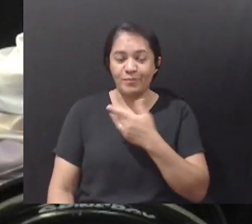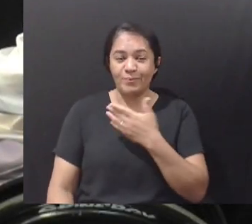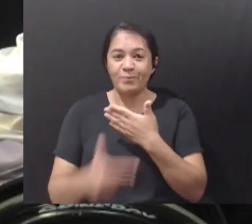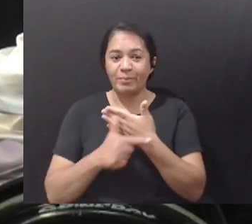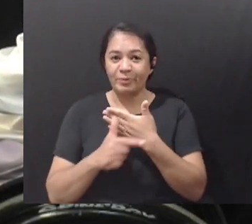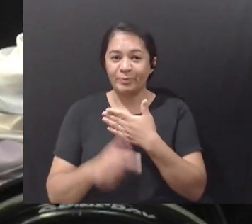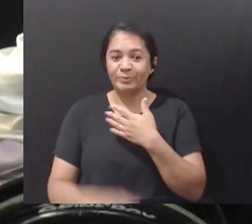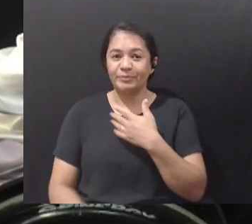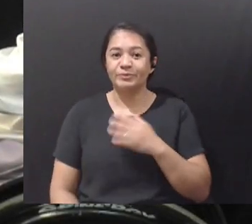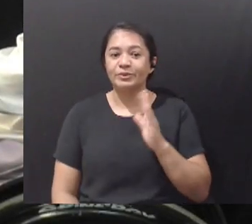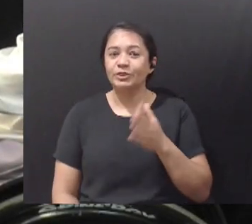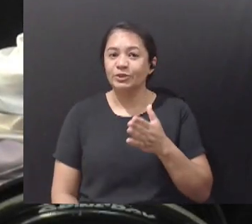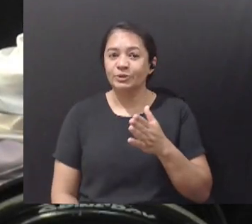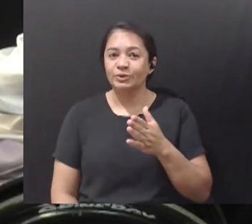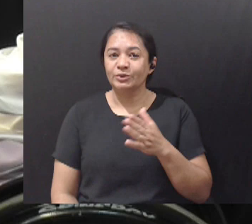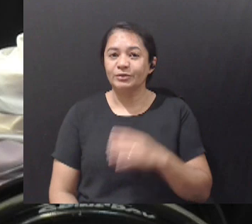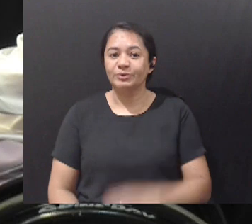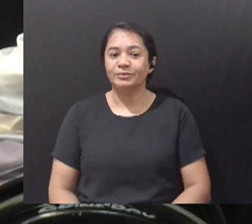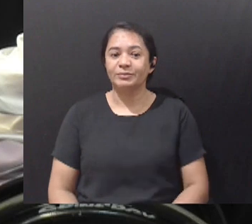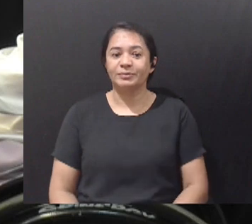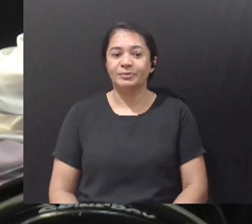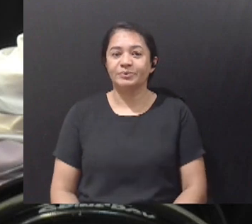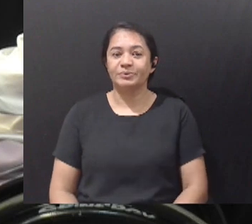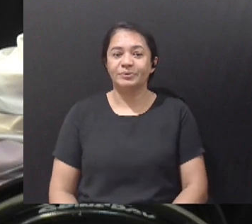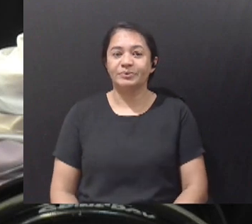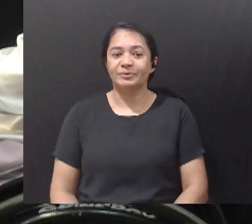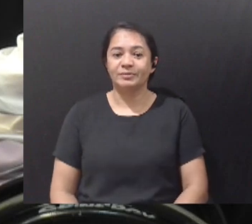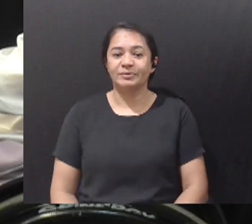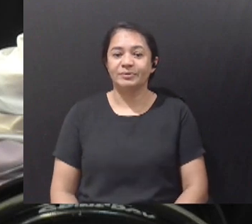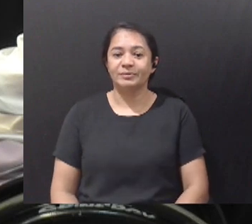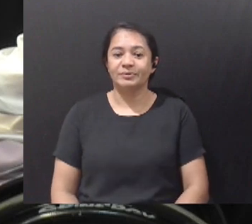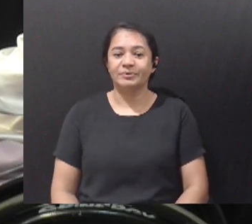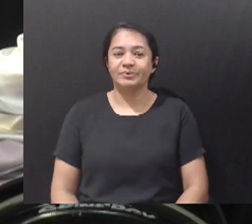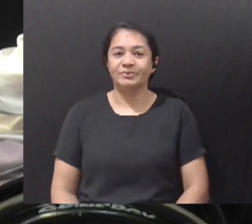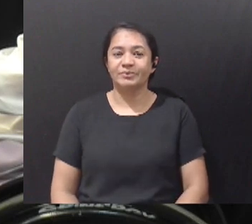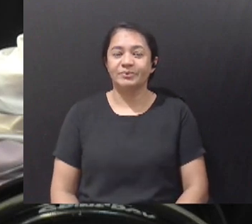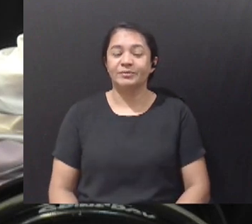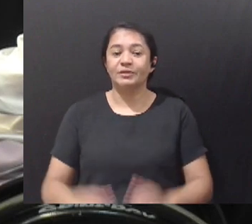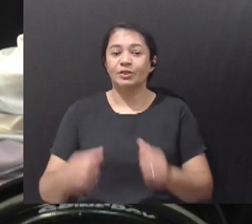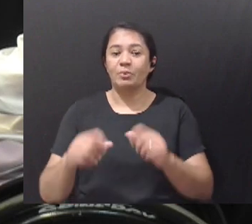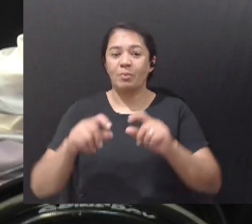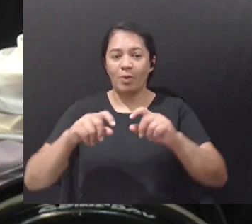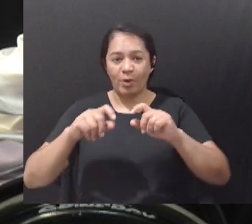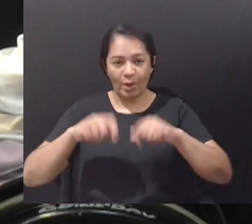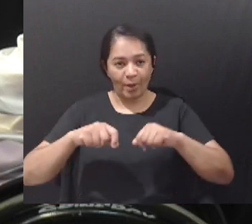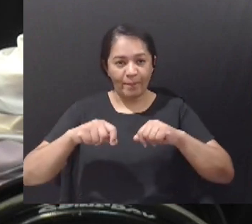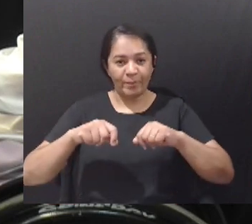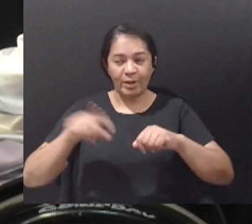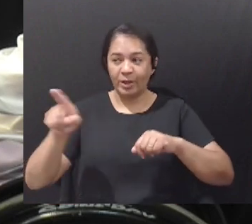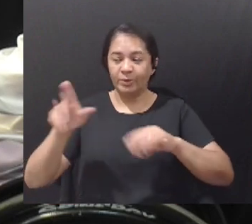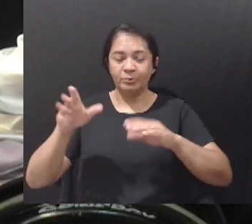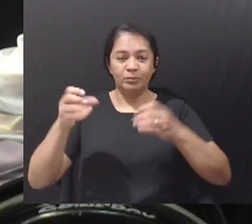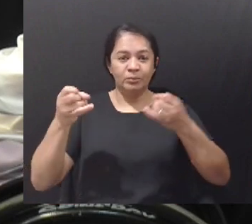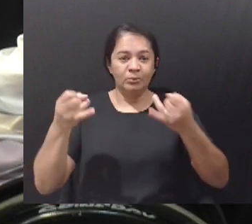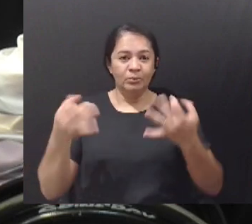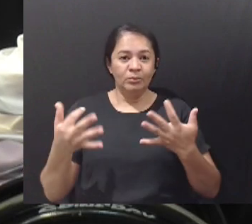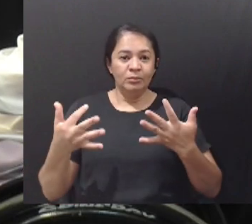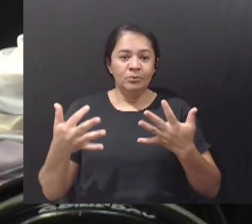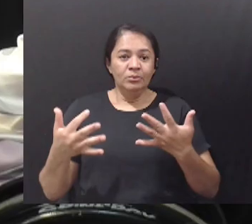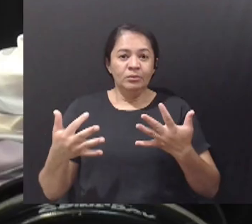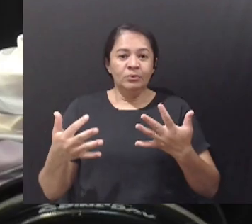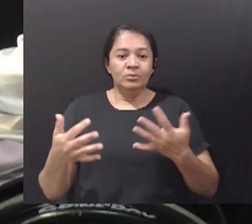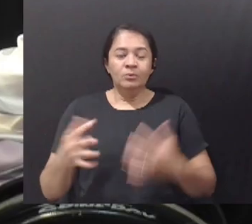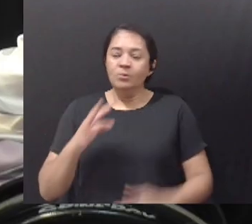já, claro, em função, creio que até da própria condição, né, que como ela sempre frisou, e quem conhece desde o